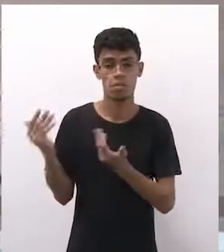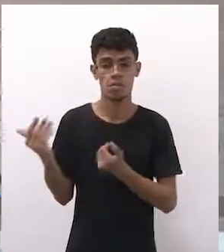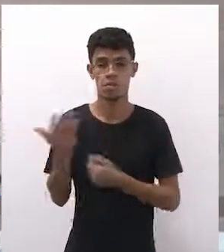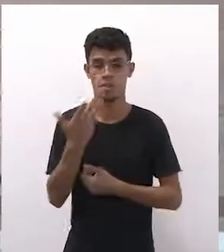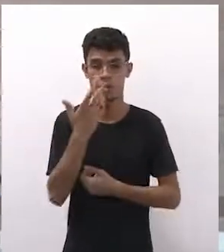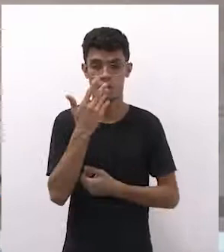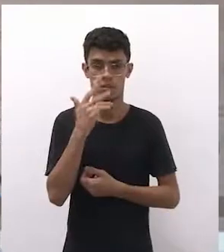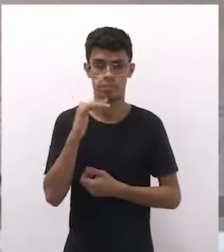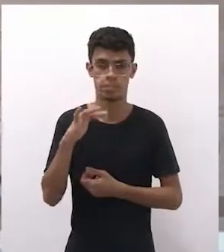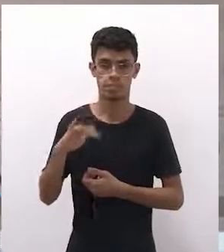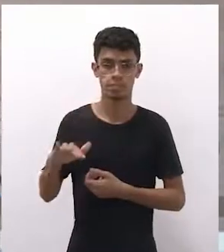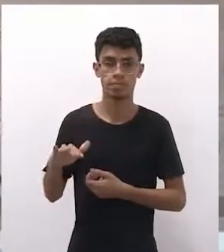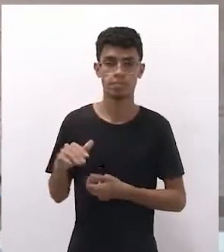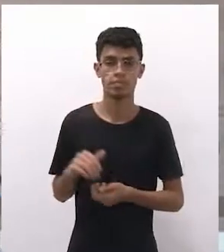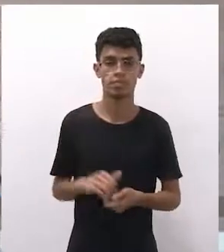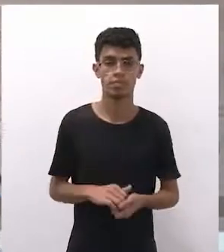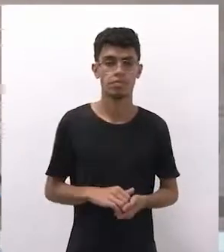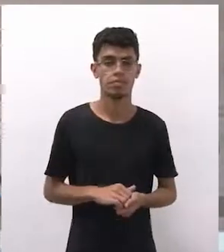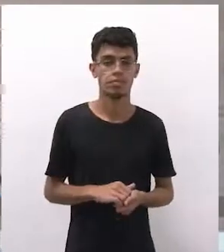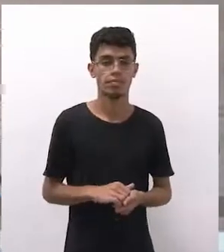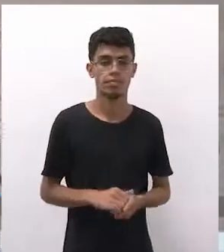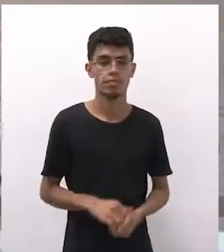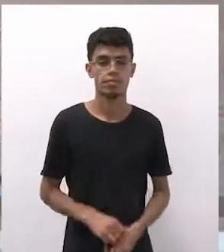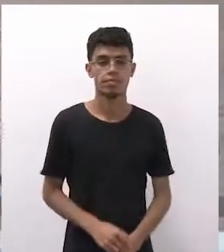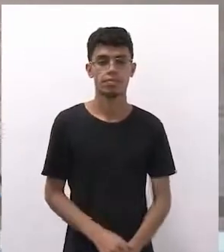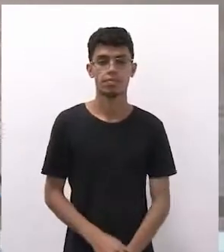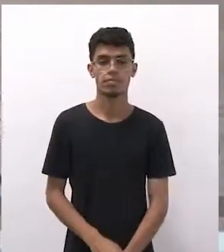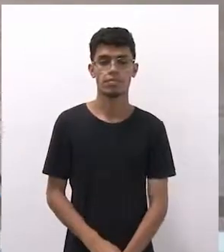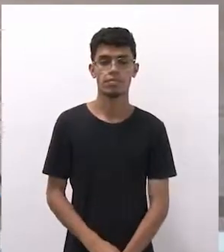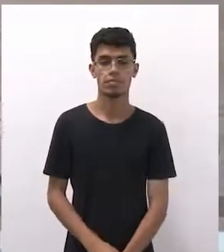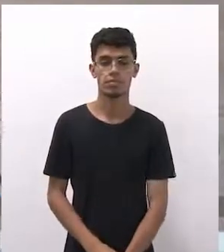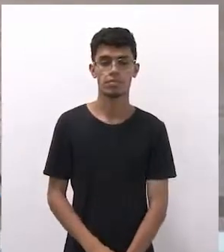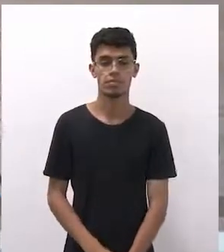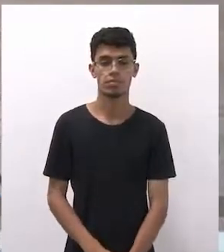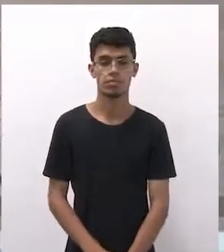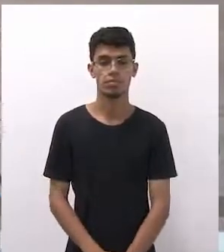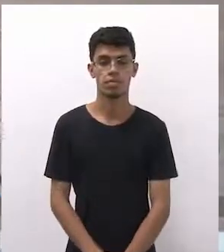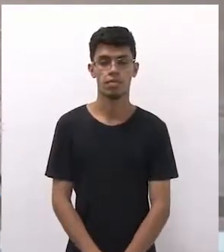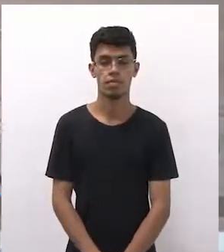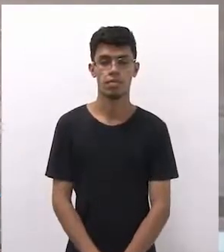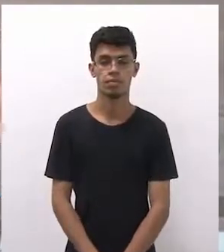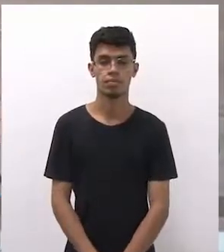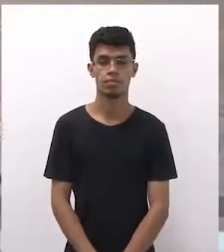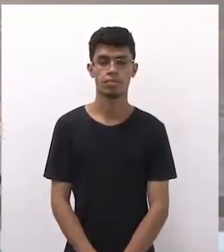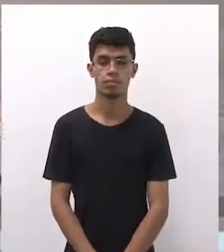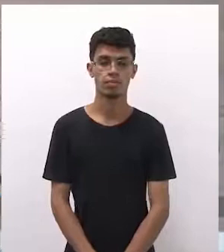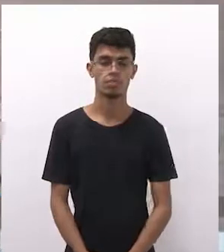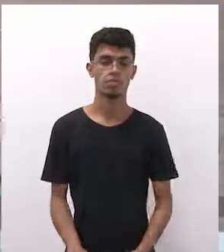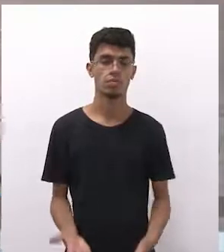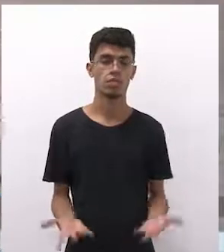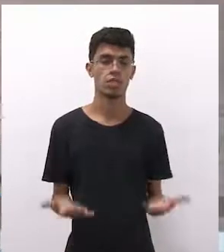né? E aí a gente vê como esses fatores de vulnerabilidade eles se